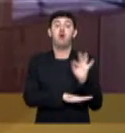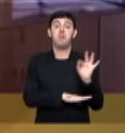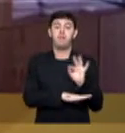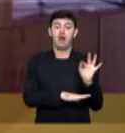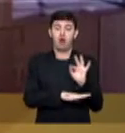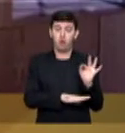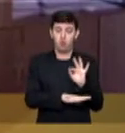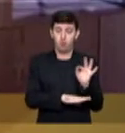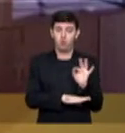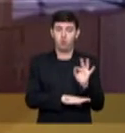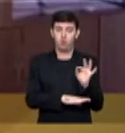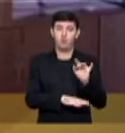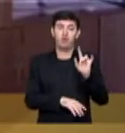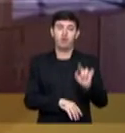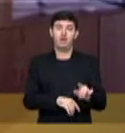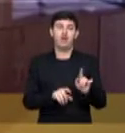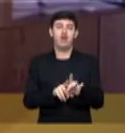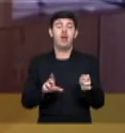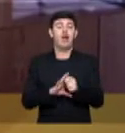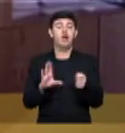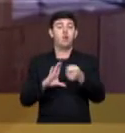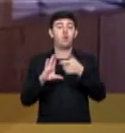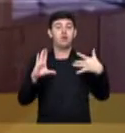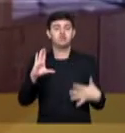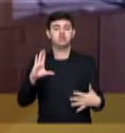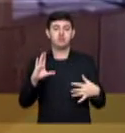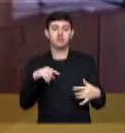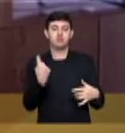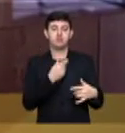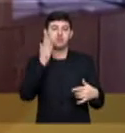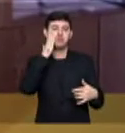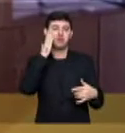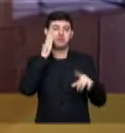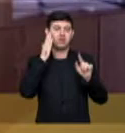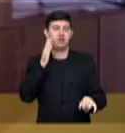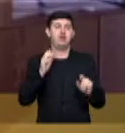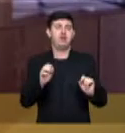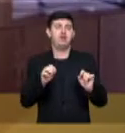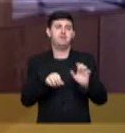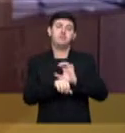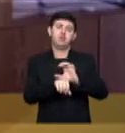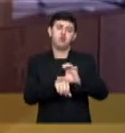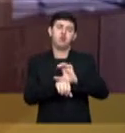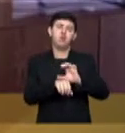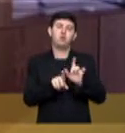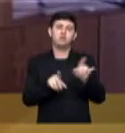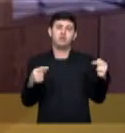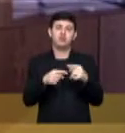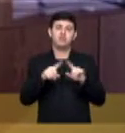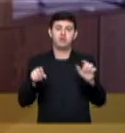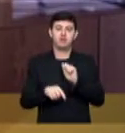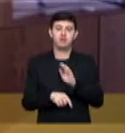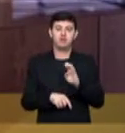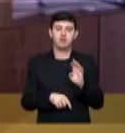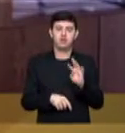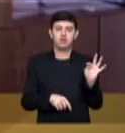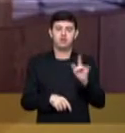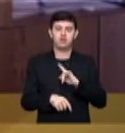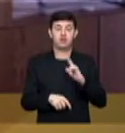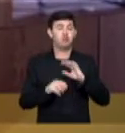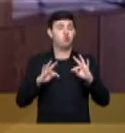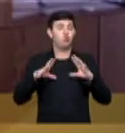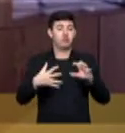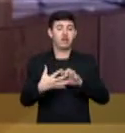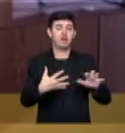indissociável, e também alguns aspectos de inconstitucionalidade material. A ABERT, ela congrega toda a categoria de emissoras de rádio e